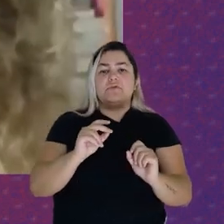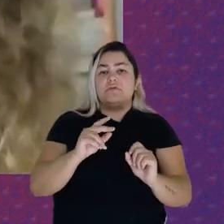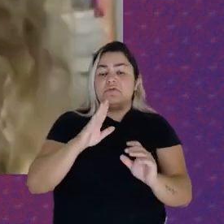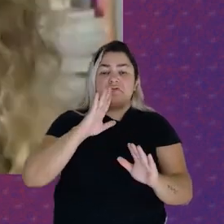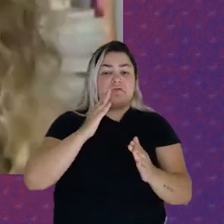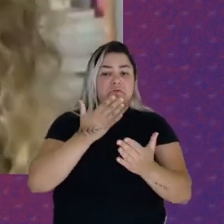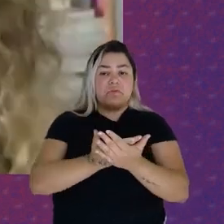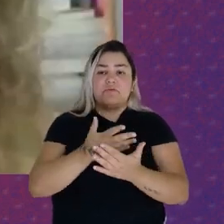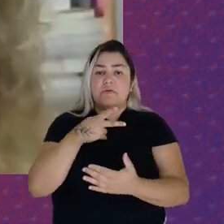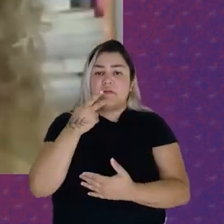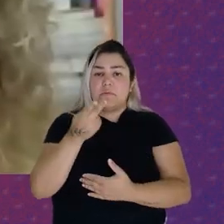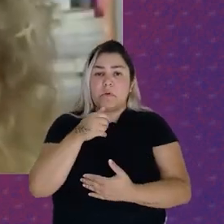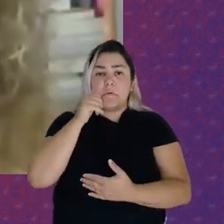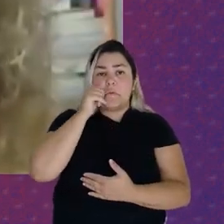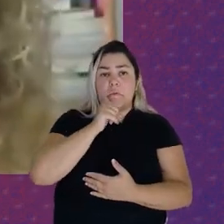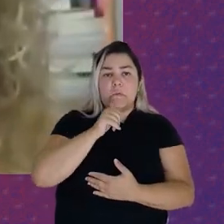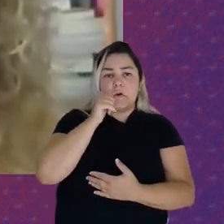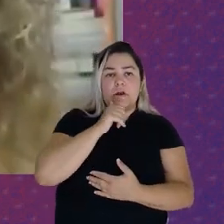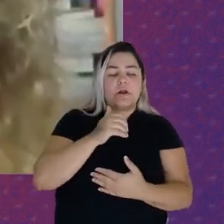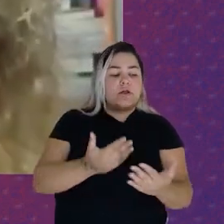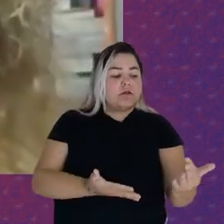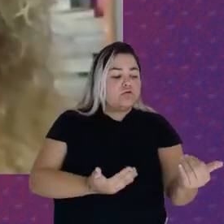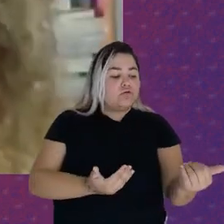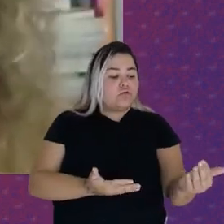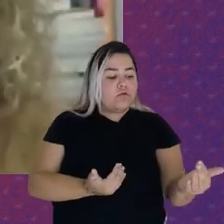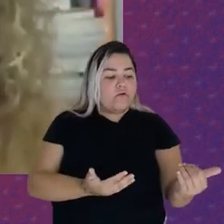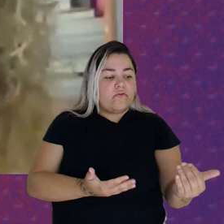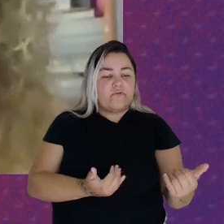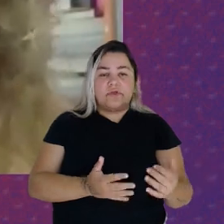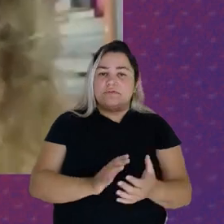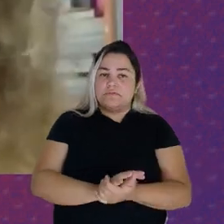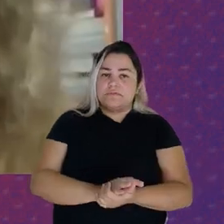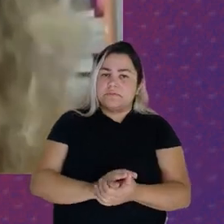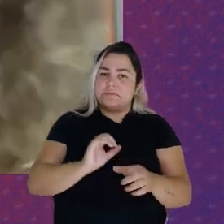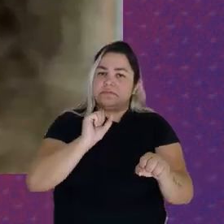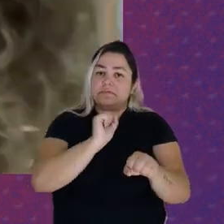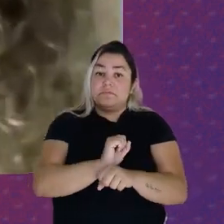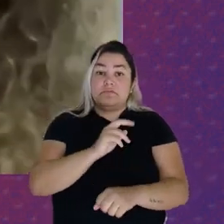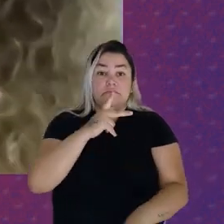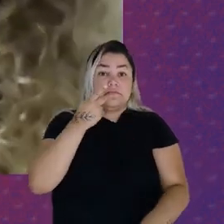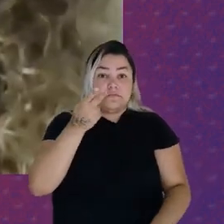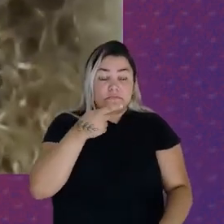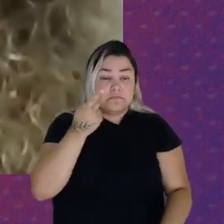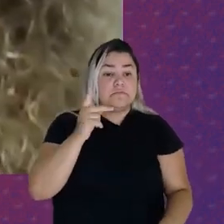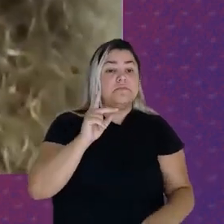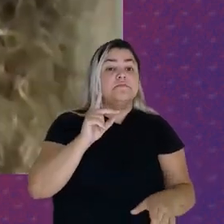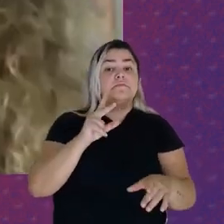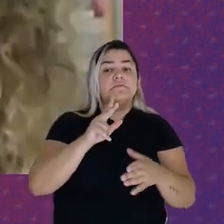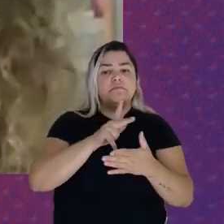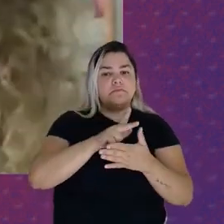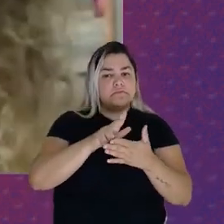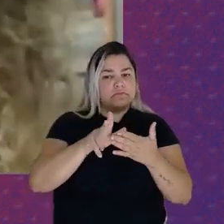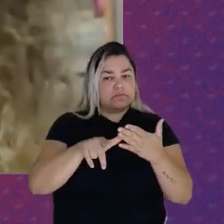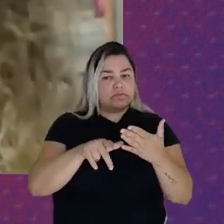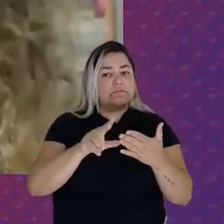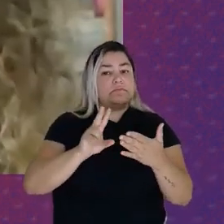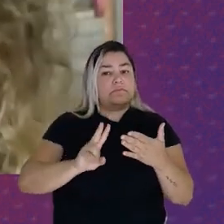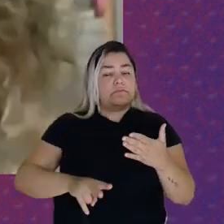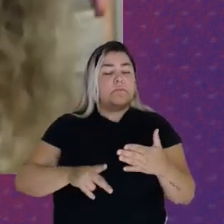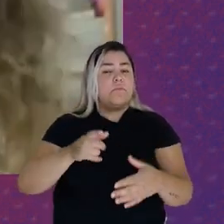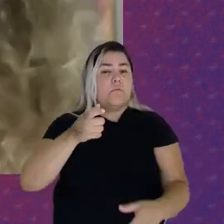fato de eu ser uma mulher jovem. Para além disso, interrompiam a minha fala diversas vezes, interrompendo o meu